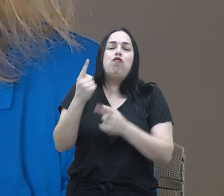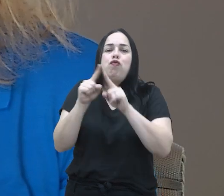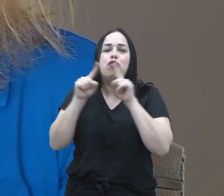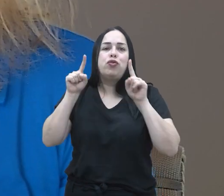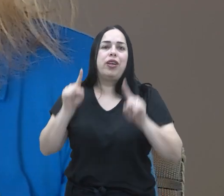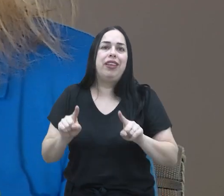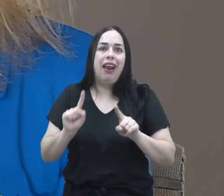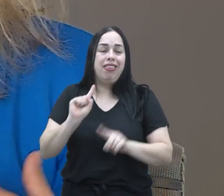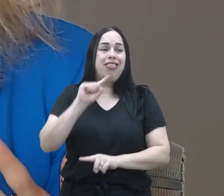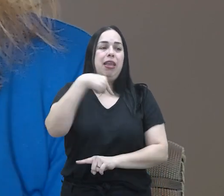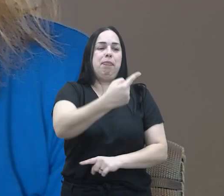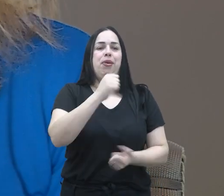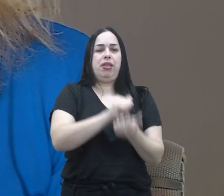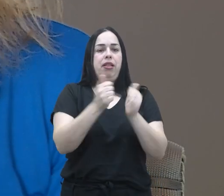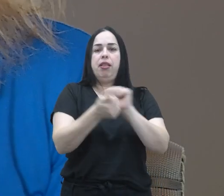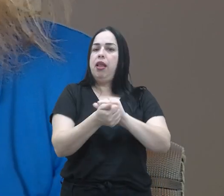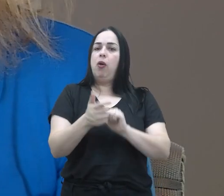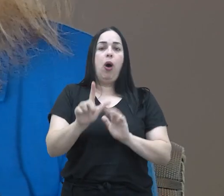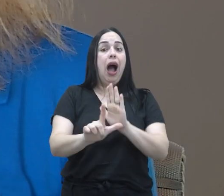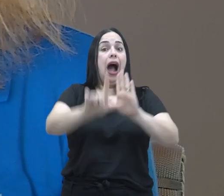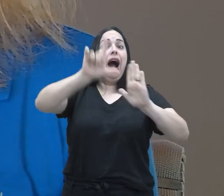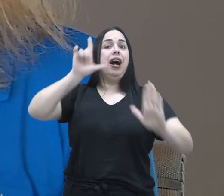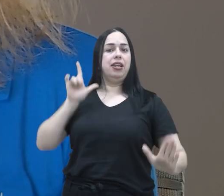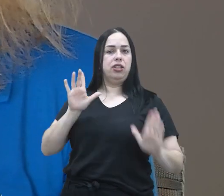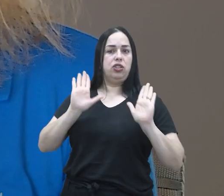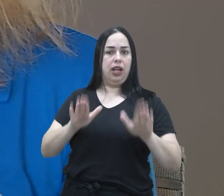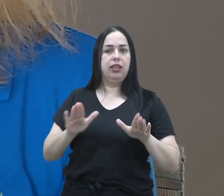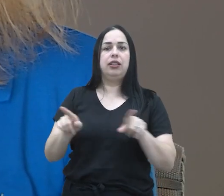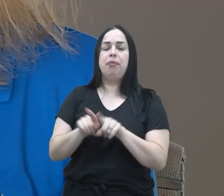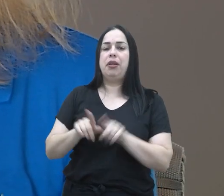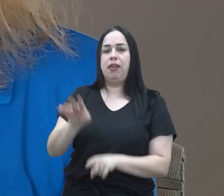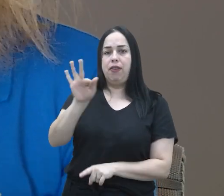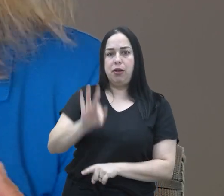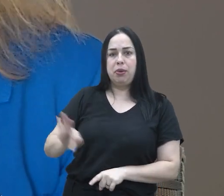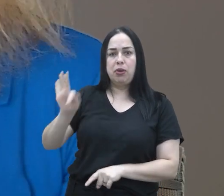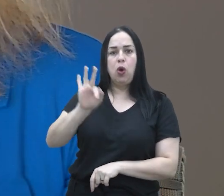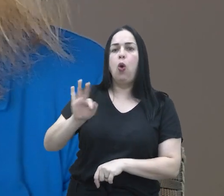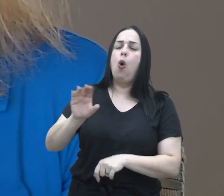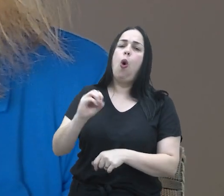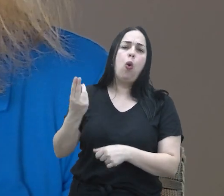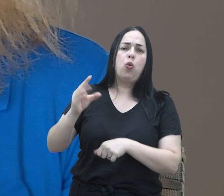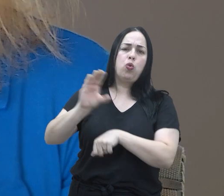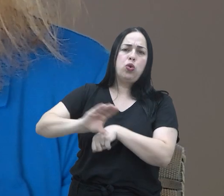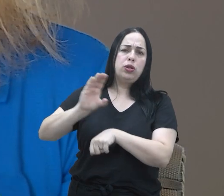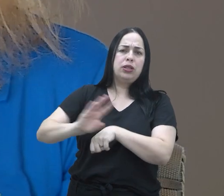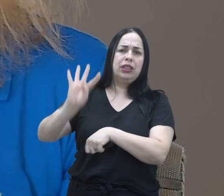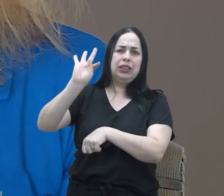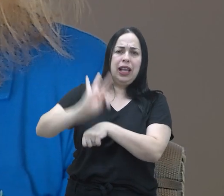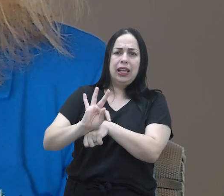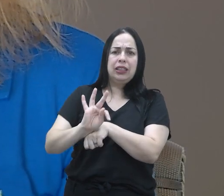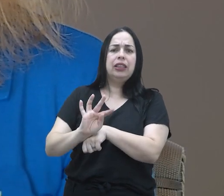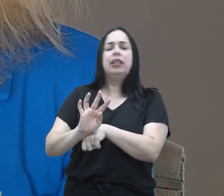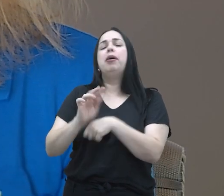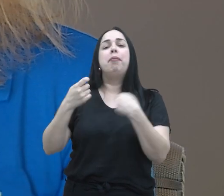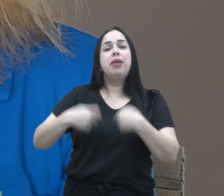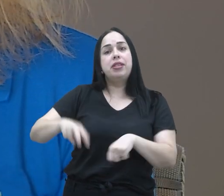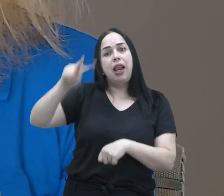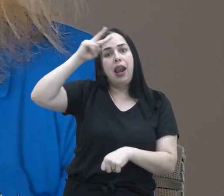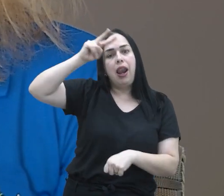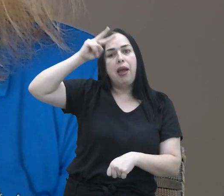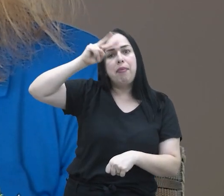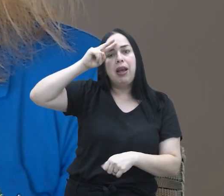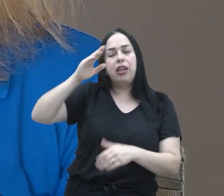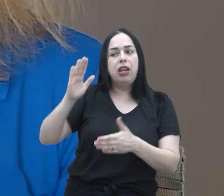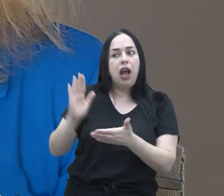do assunto. Enquanto faculdade também, vamos lembrar que, ou cursos técnicos, vamos lembrar que muitas